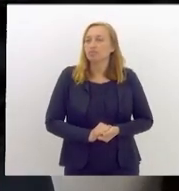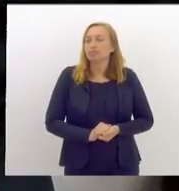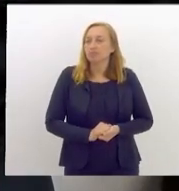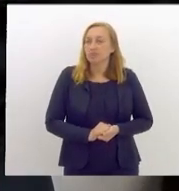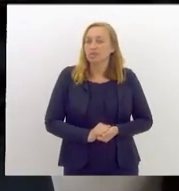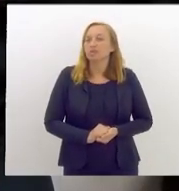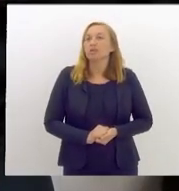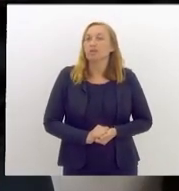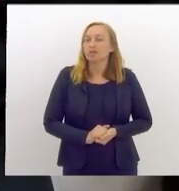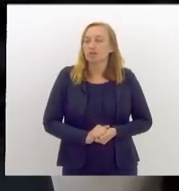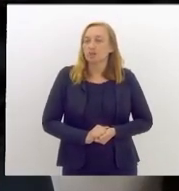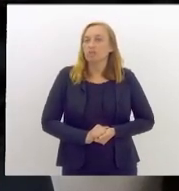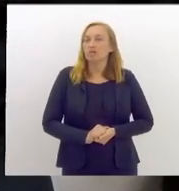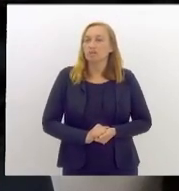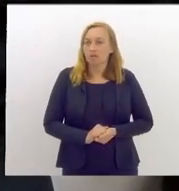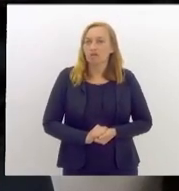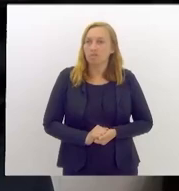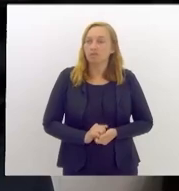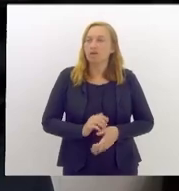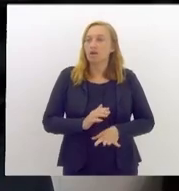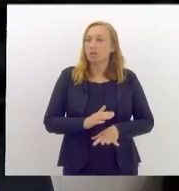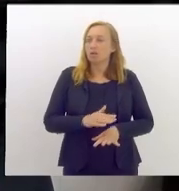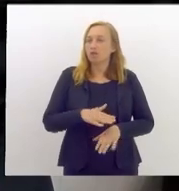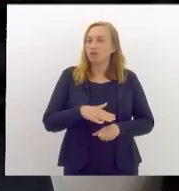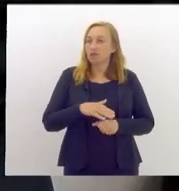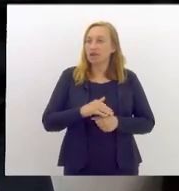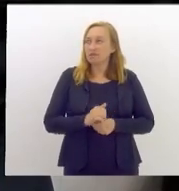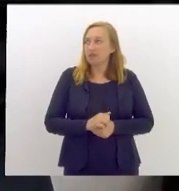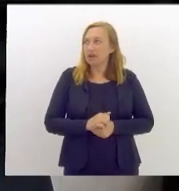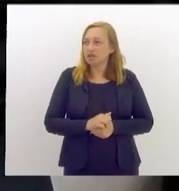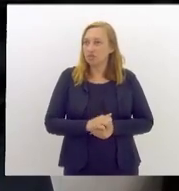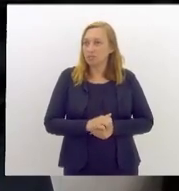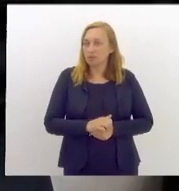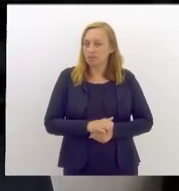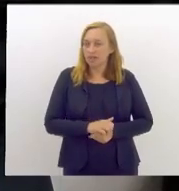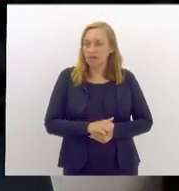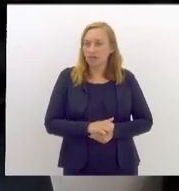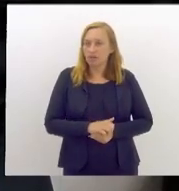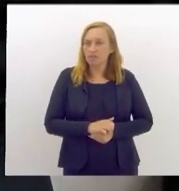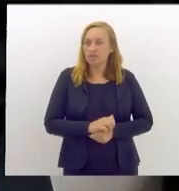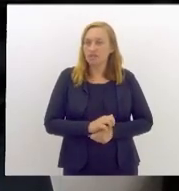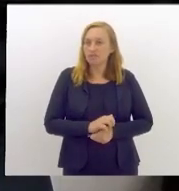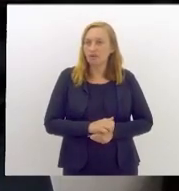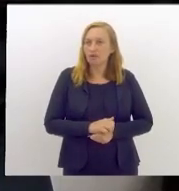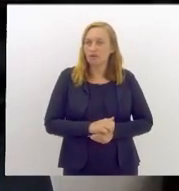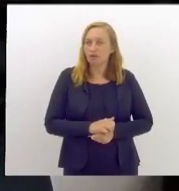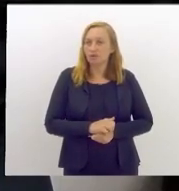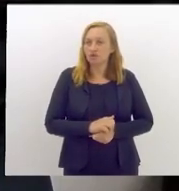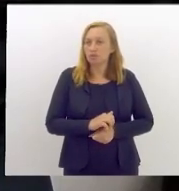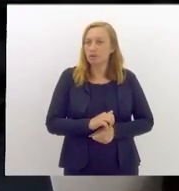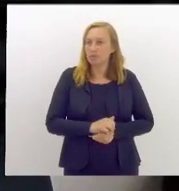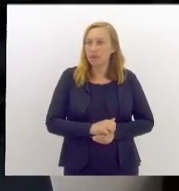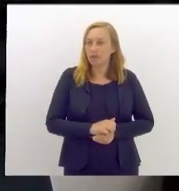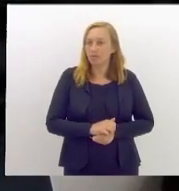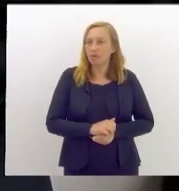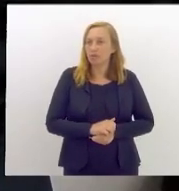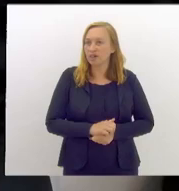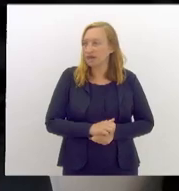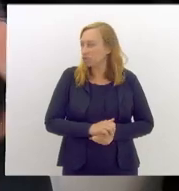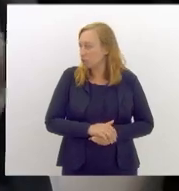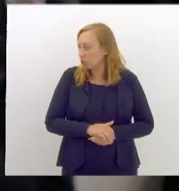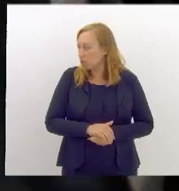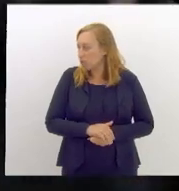querer fazer mais Espigão no buraco do homem vai virar O Espigão do lume põe a mão na consciência